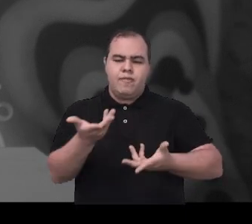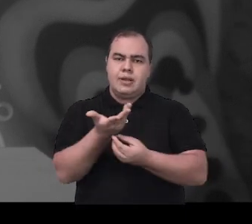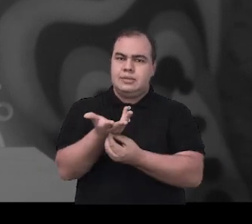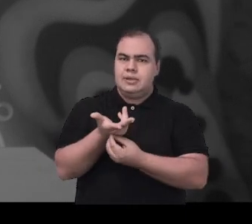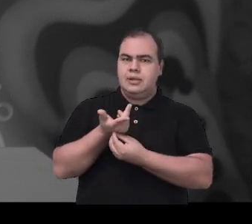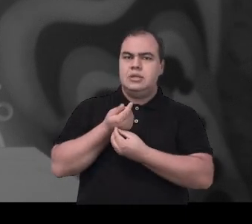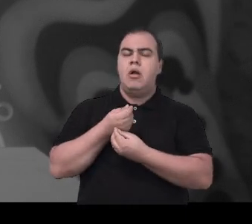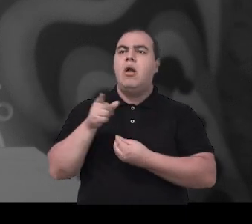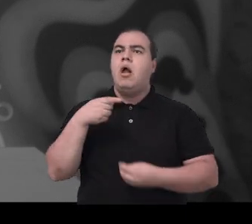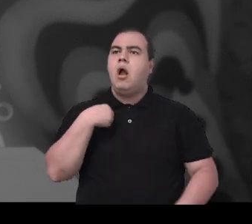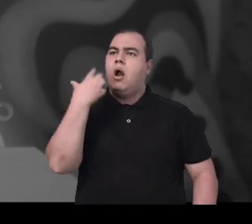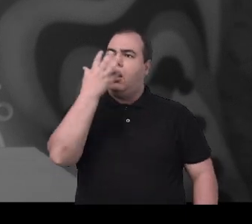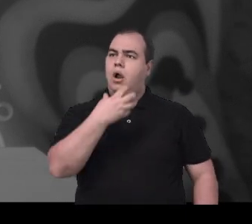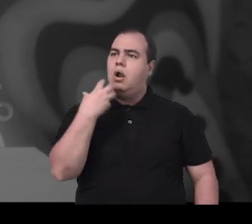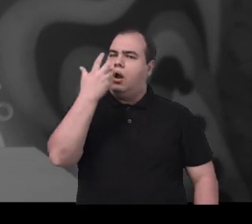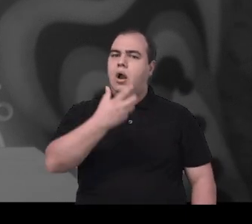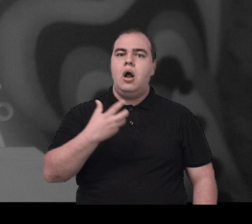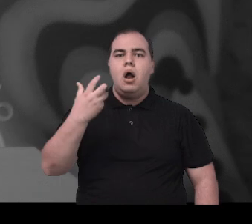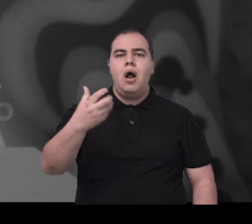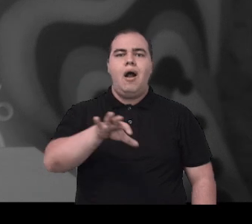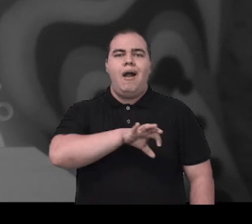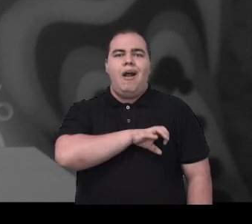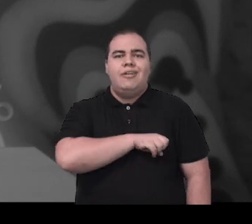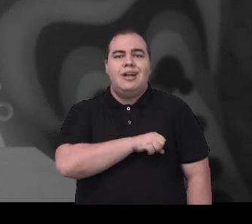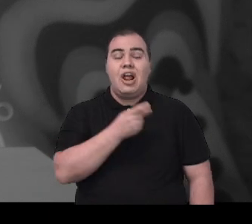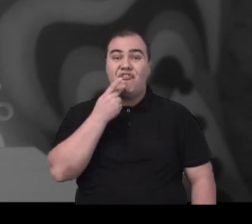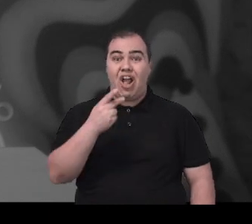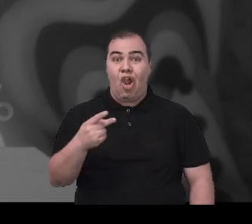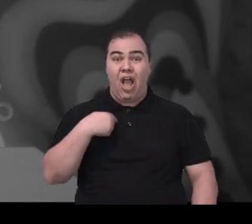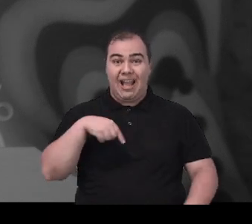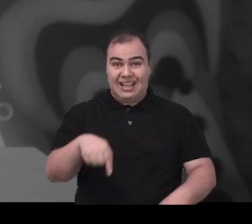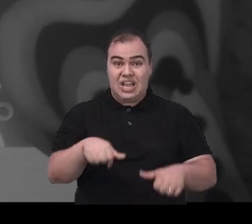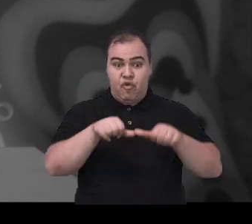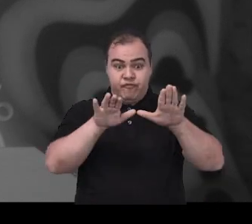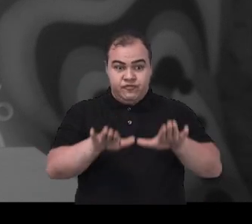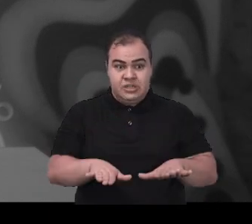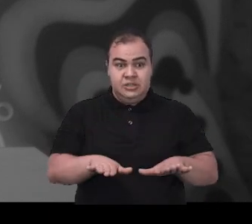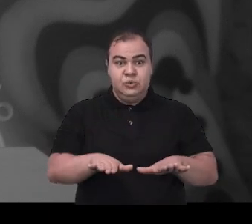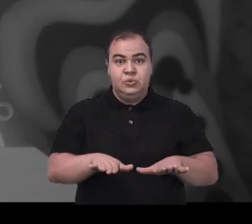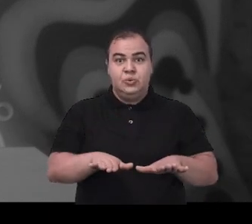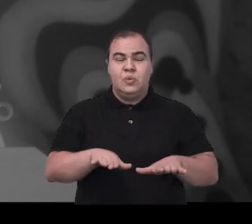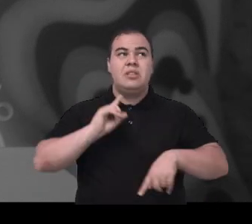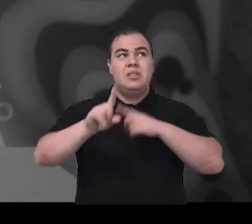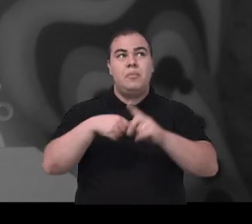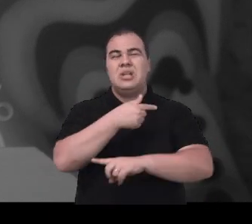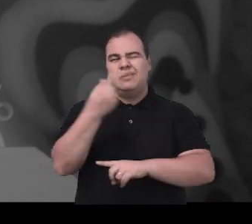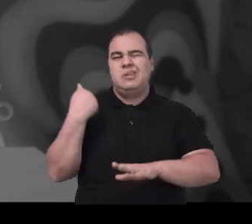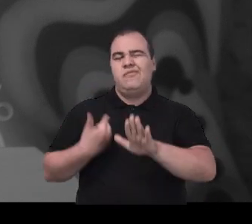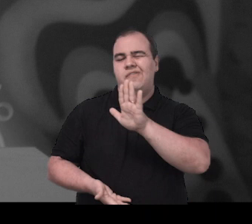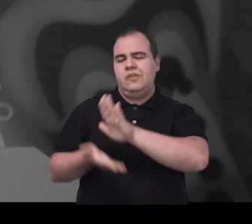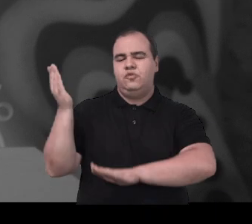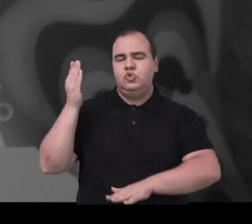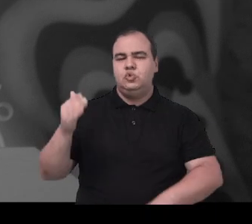Convenciarte, ele se apaixonou, ele se encantou. Então ele pensou: não, hoje eu fico aqui e na semana que vem eu